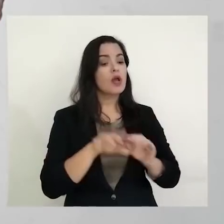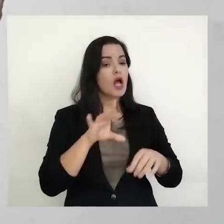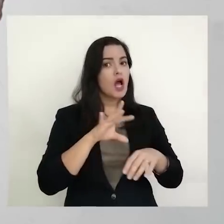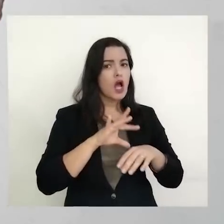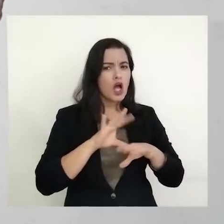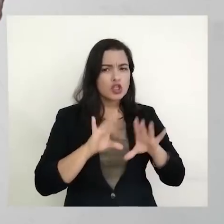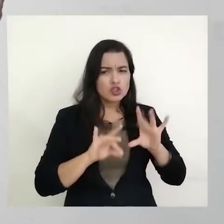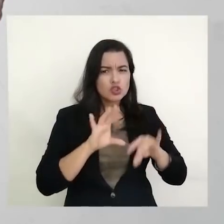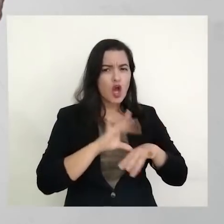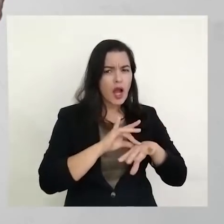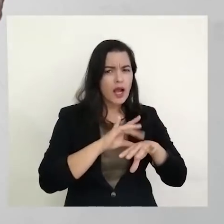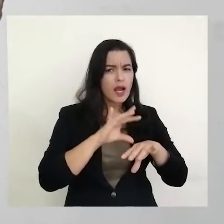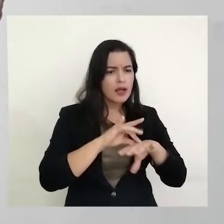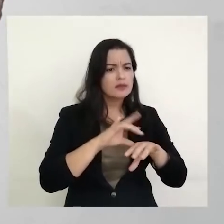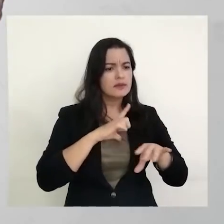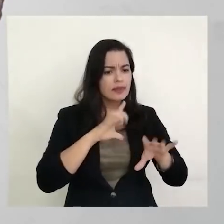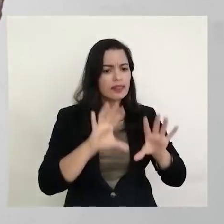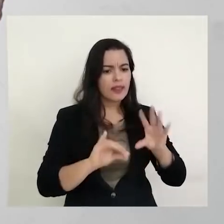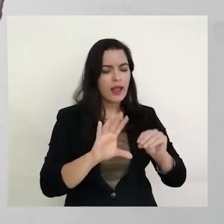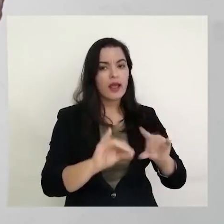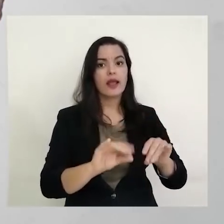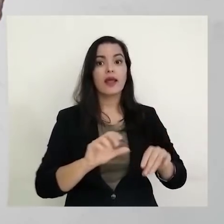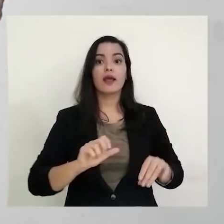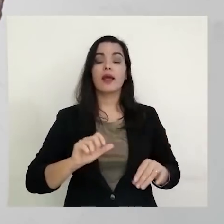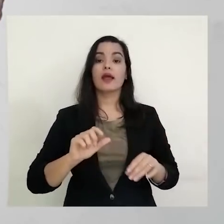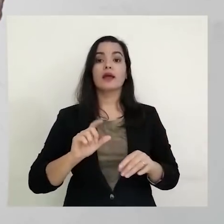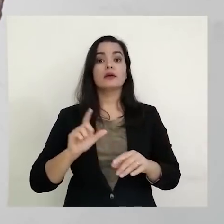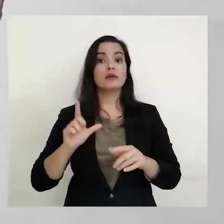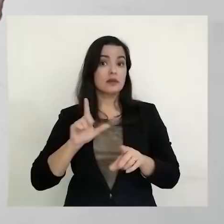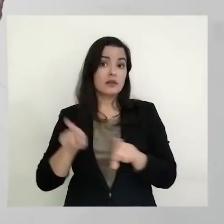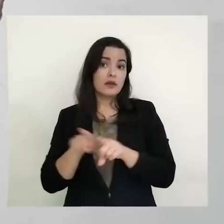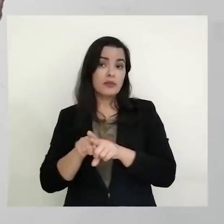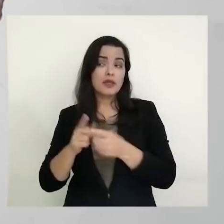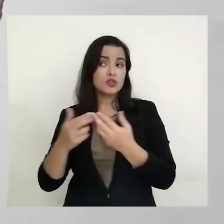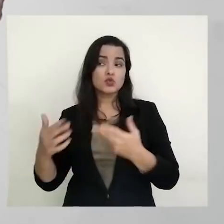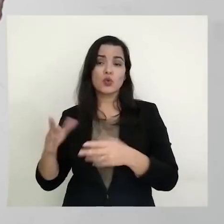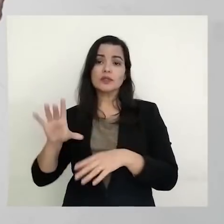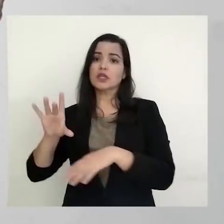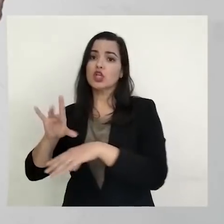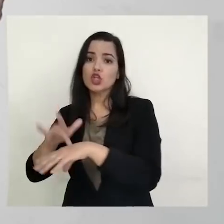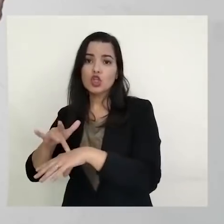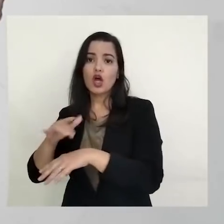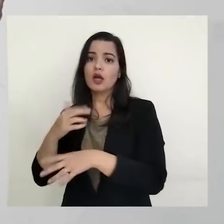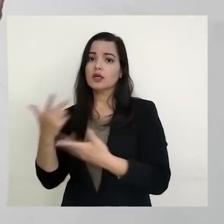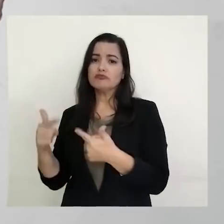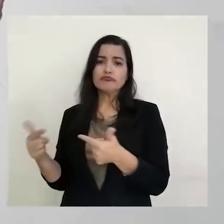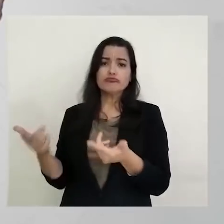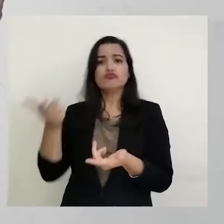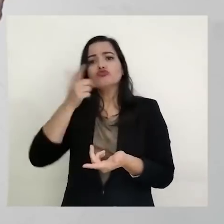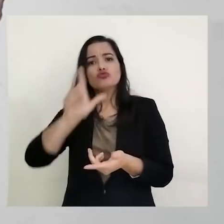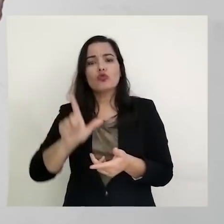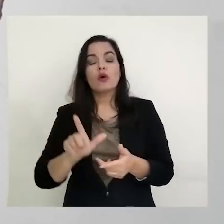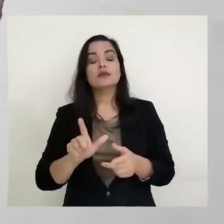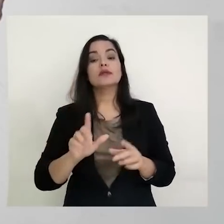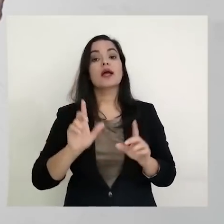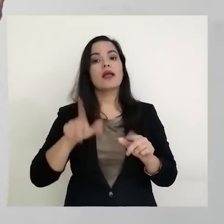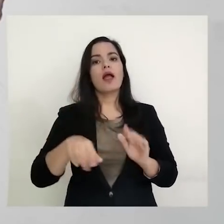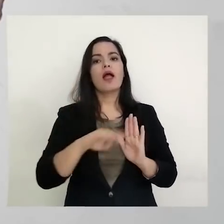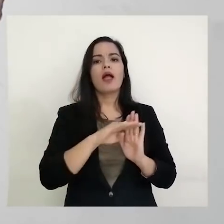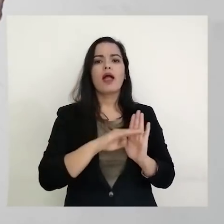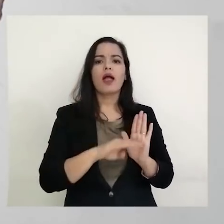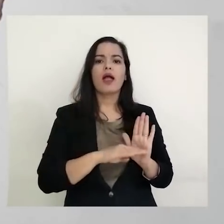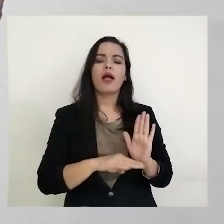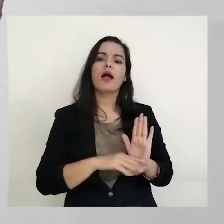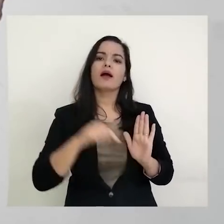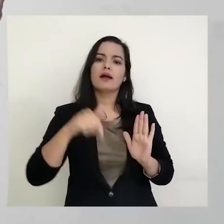imateriais, arqueológicos, tudo que faz parte desses itens, né, relacionados como patrimônio